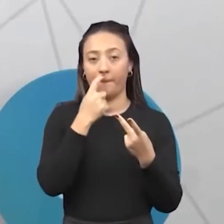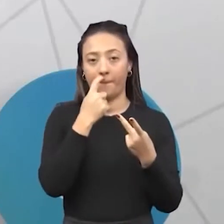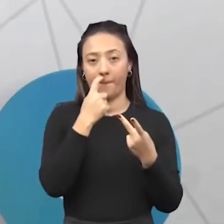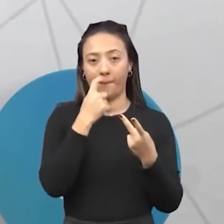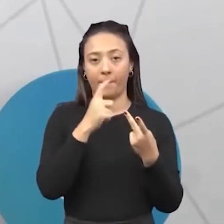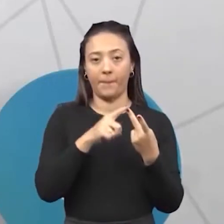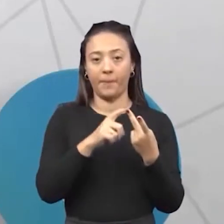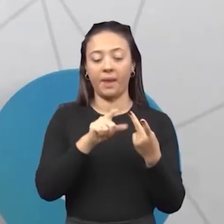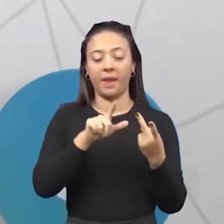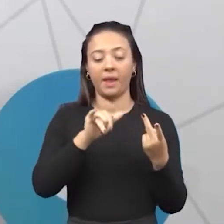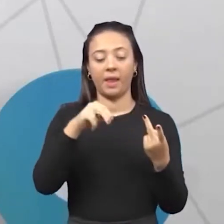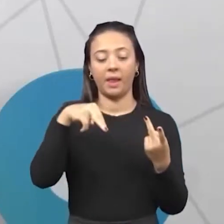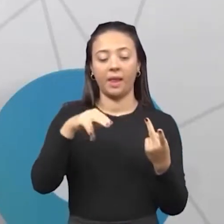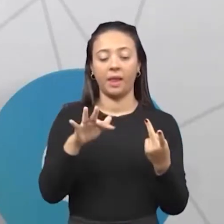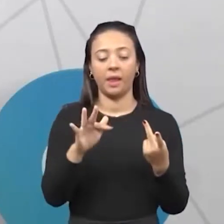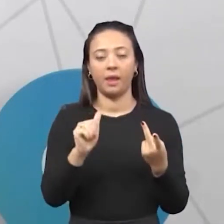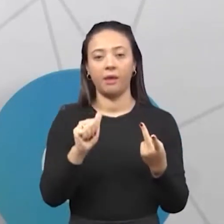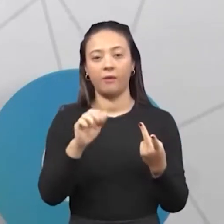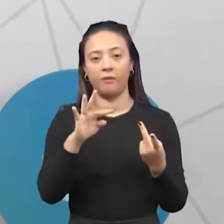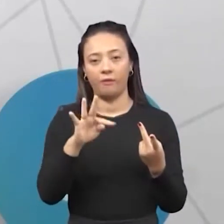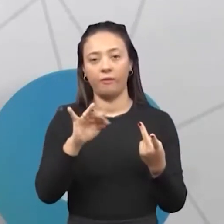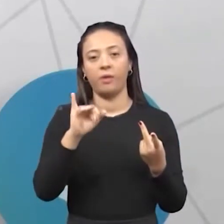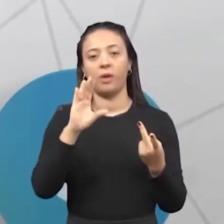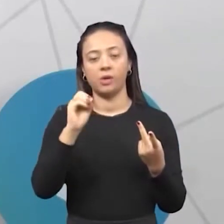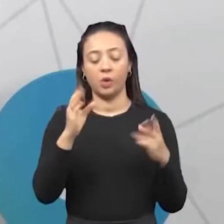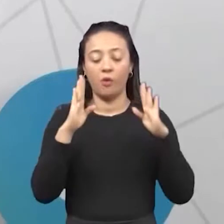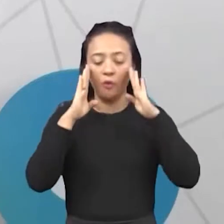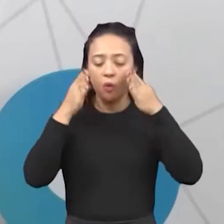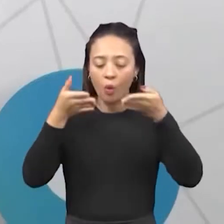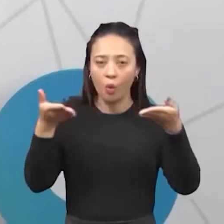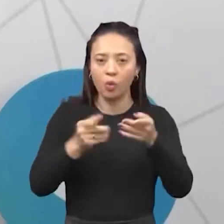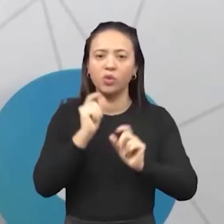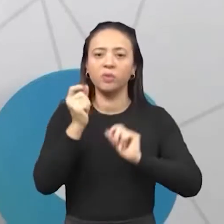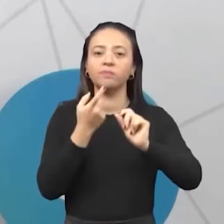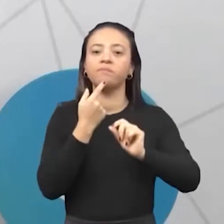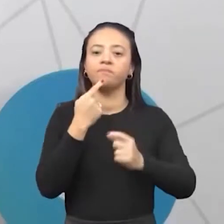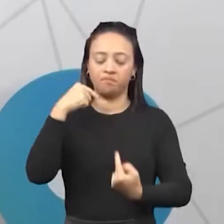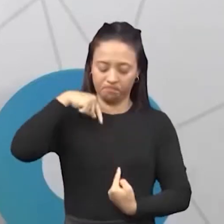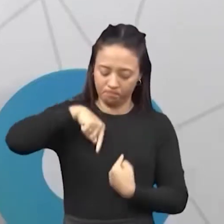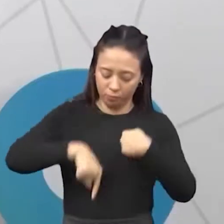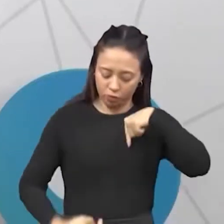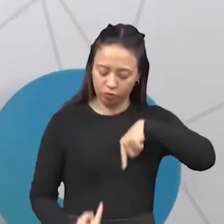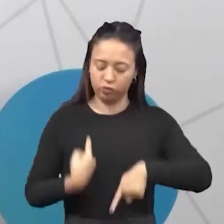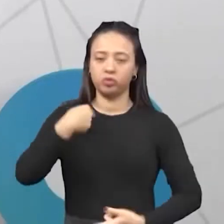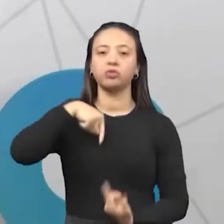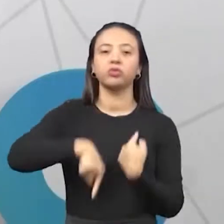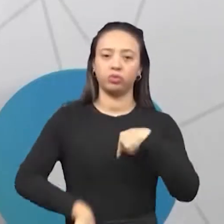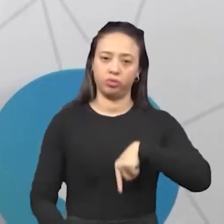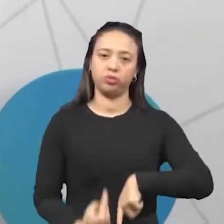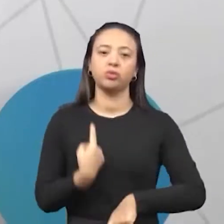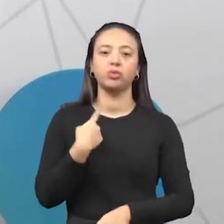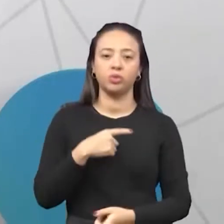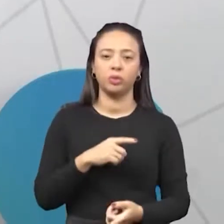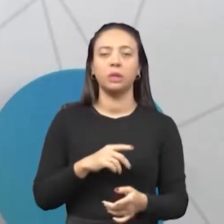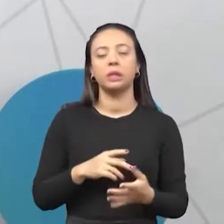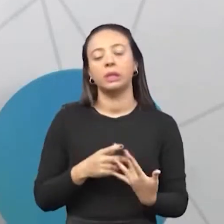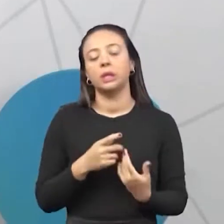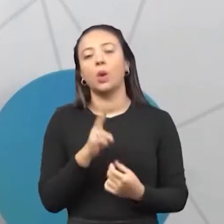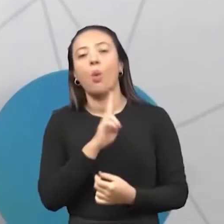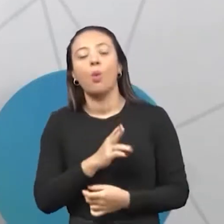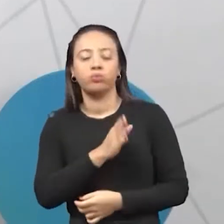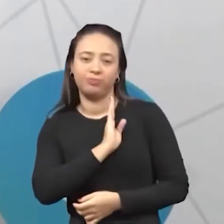sistema circulatório linfático. A ênfase na nossa aula hoje vai ser no sistema circulatório sanguíneo, o qual